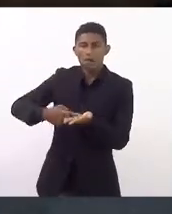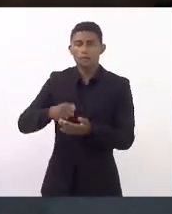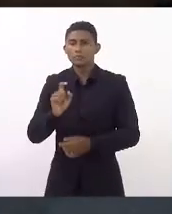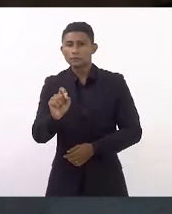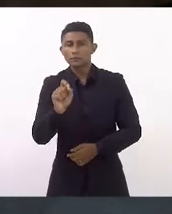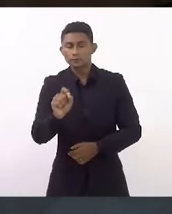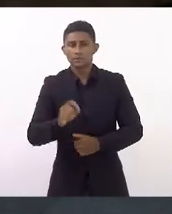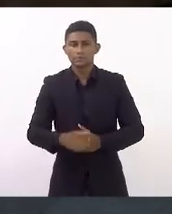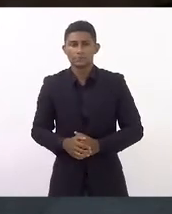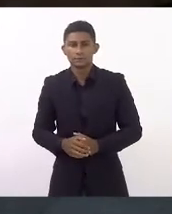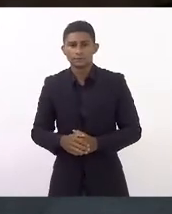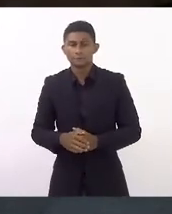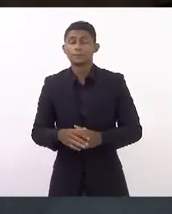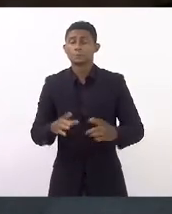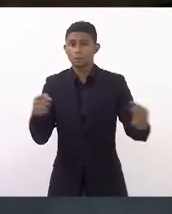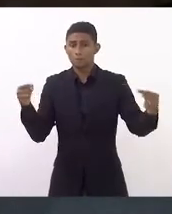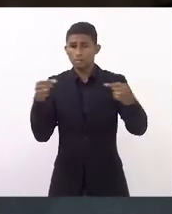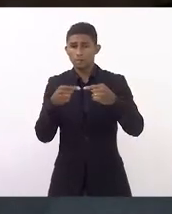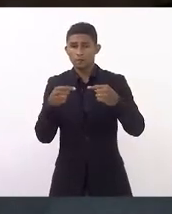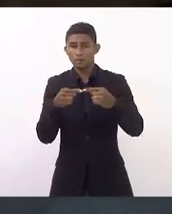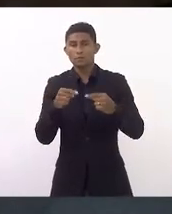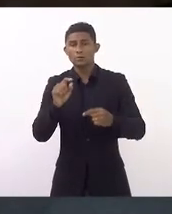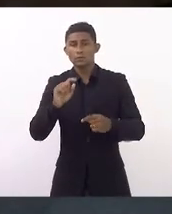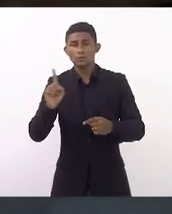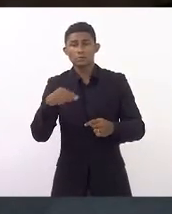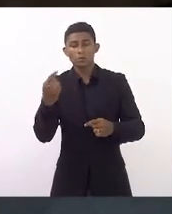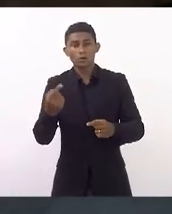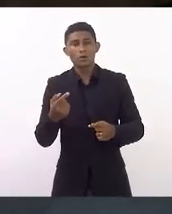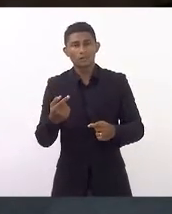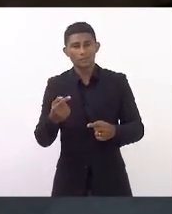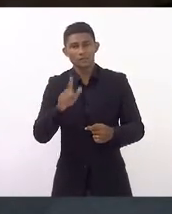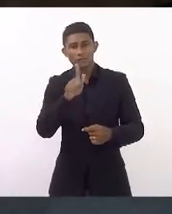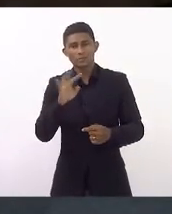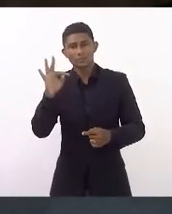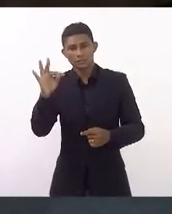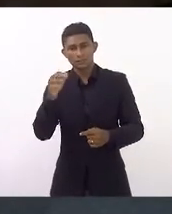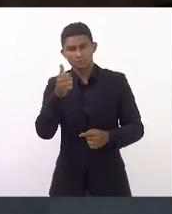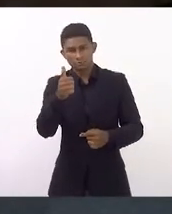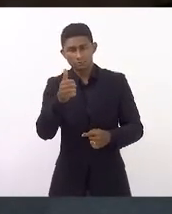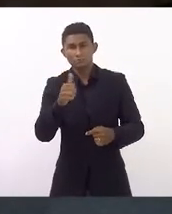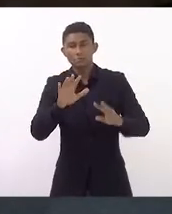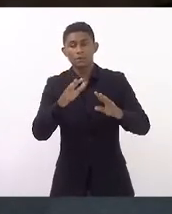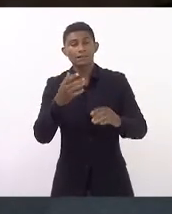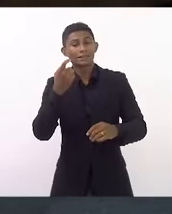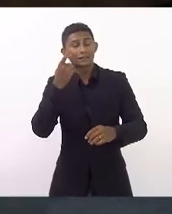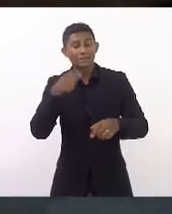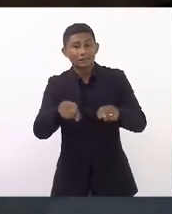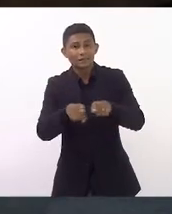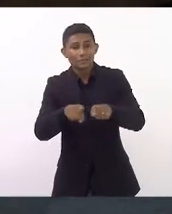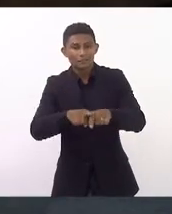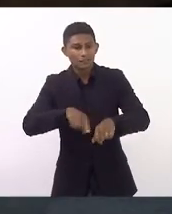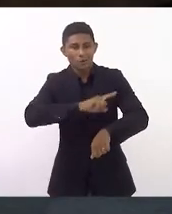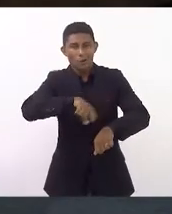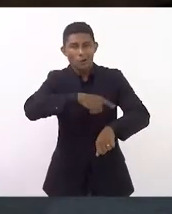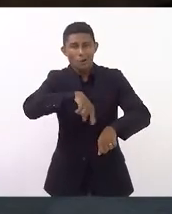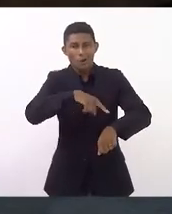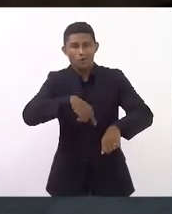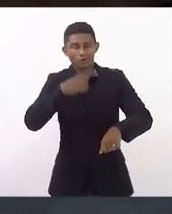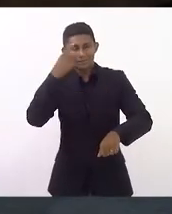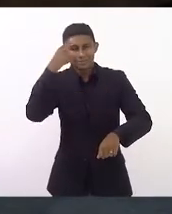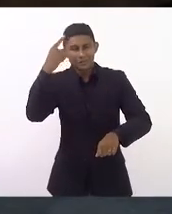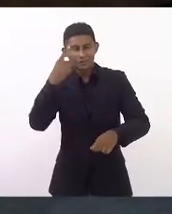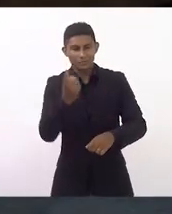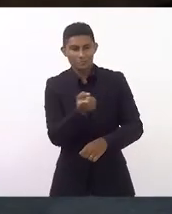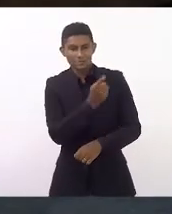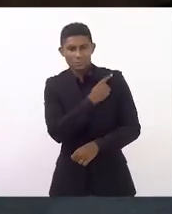envolvia também a possibilidade de voltarmos, André, além do GT, voltarmos à carga horária do primeiro ano do ensino